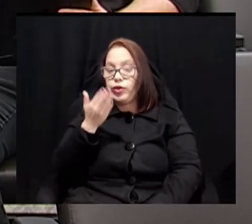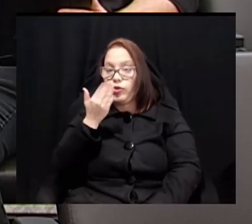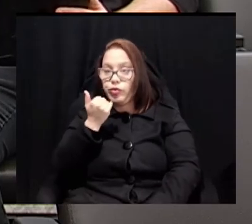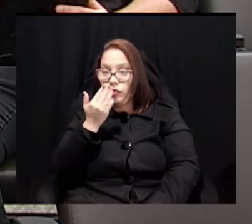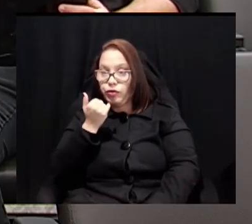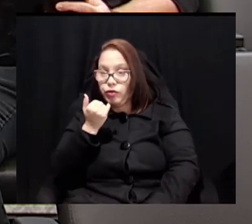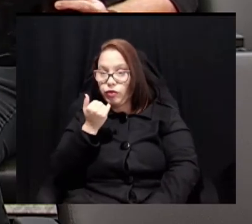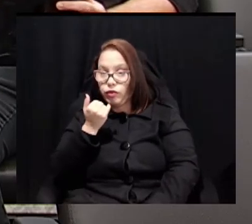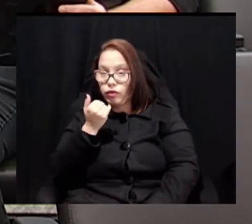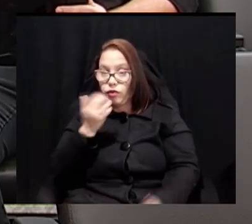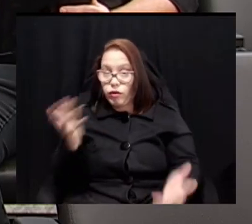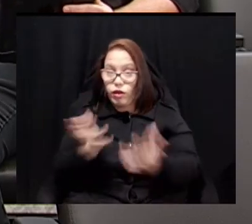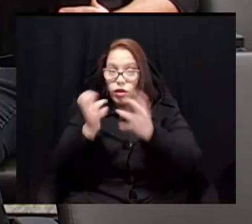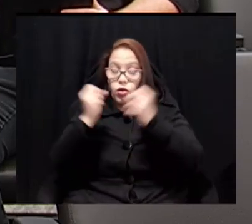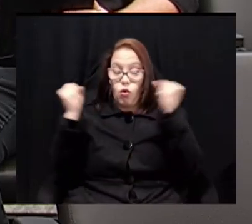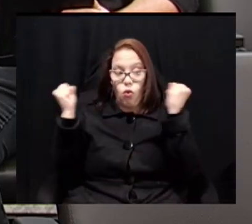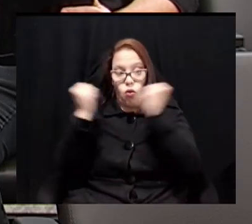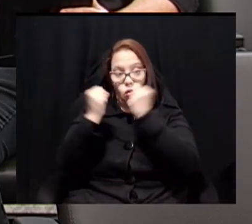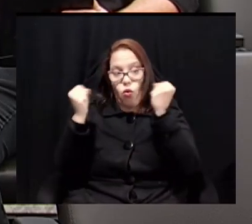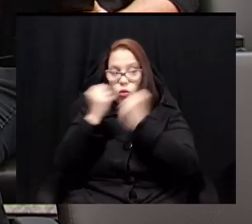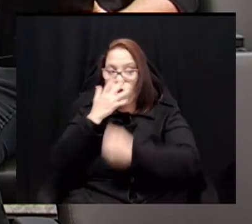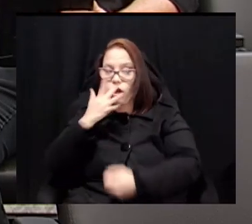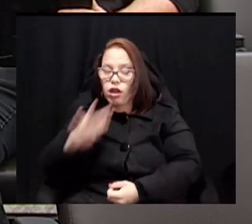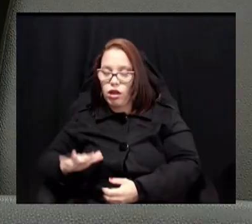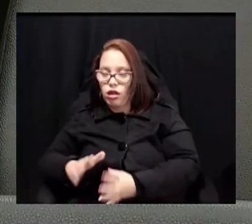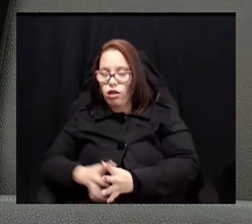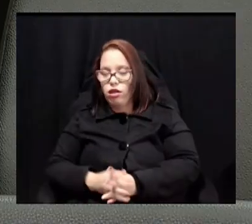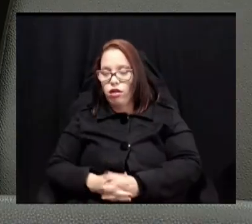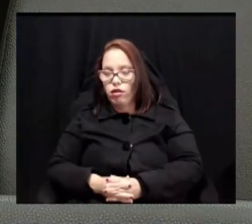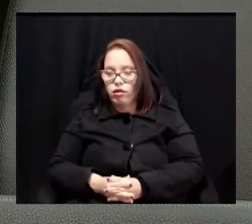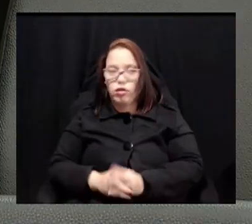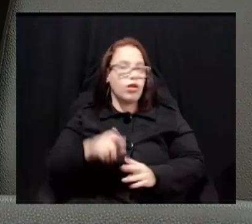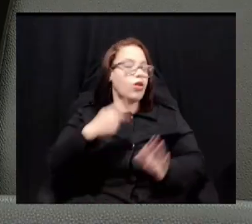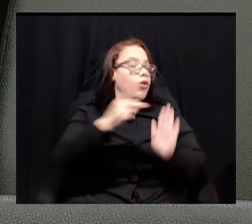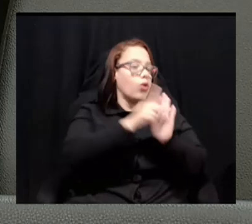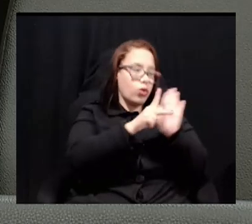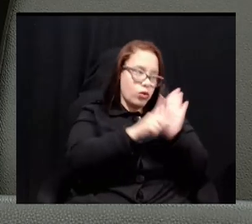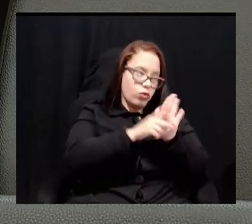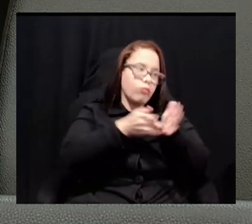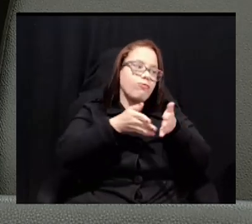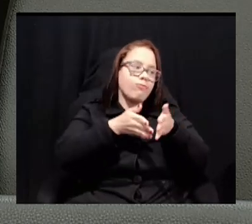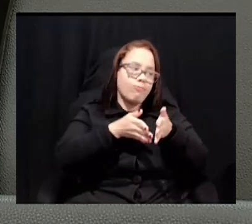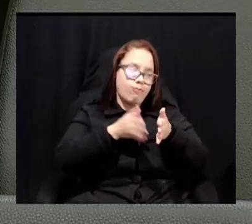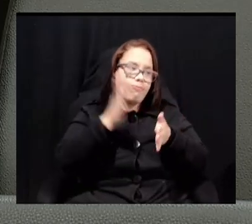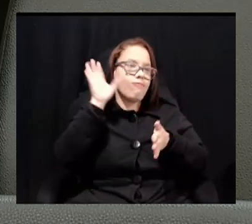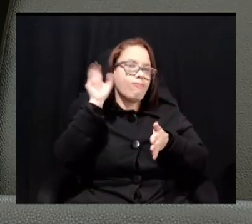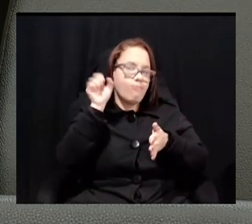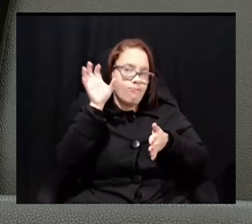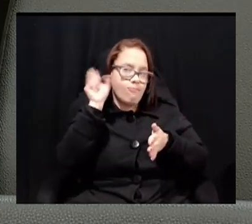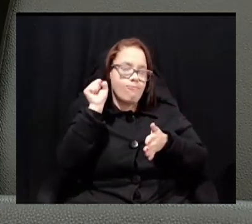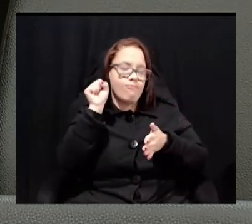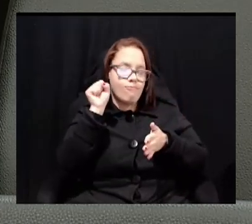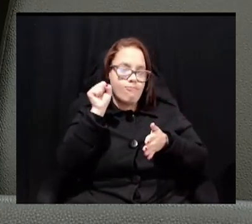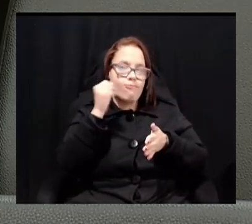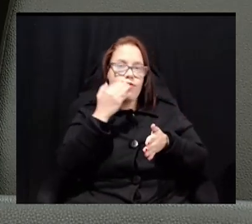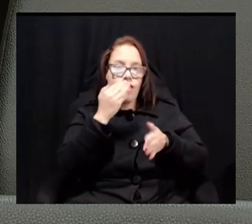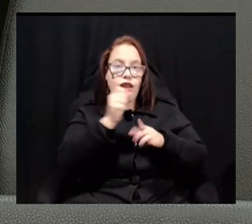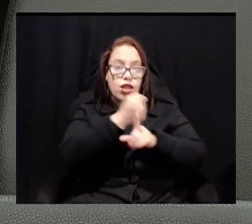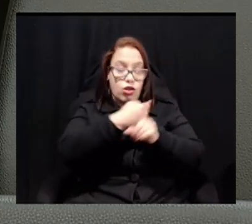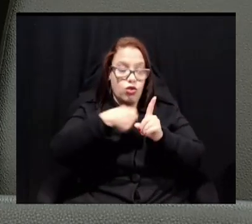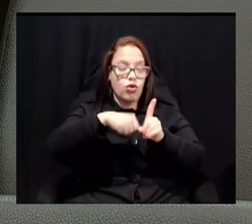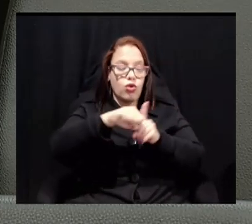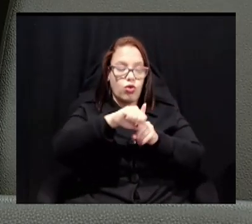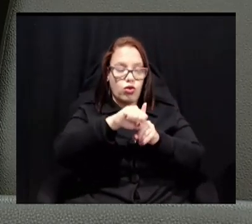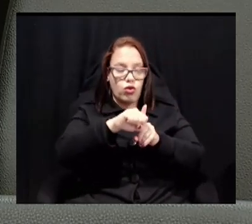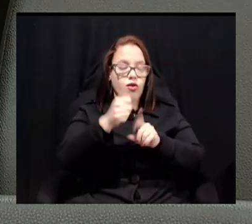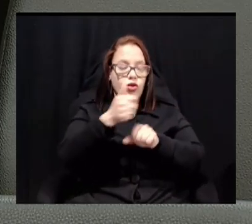atividade física para as crianças. Esse é outro projeto também que nasce de uma escuta também da sociedade, de profissionais